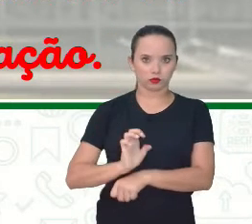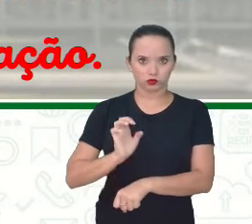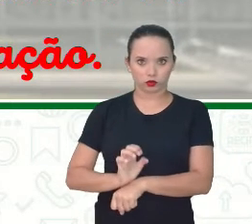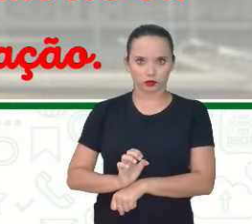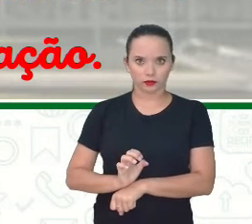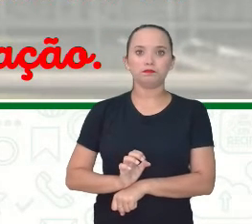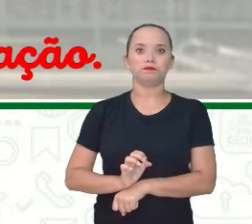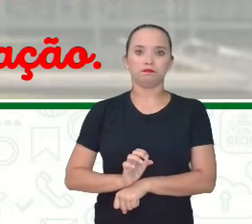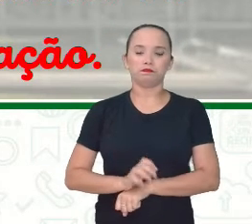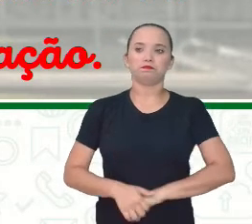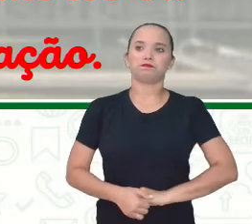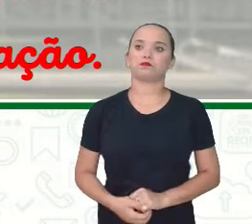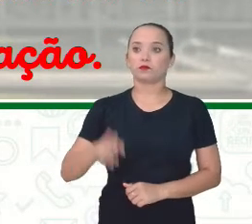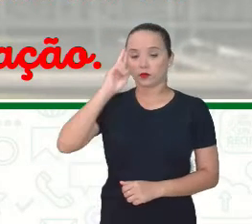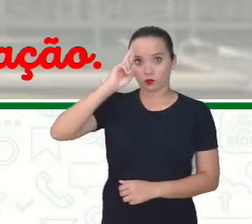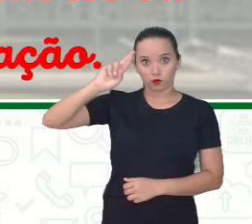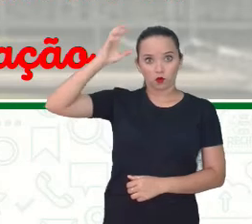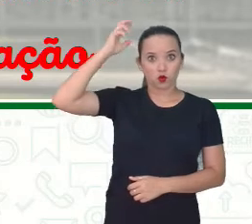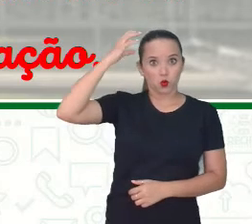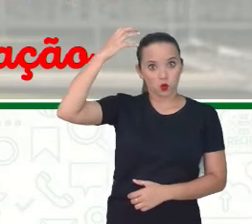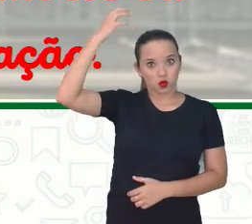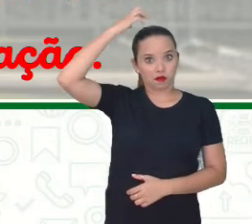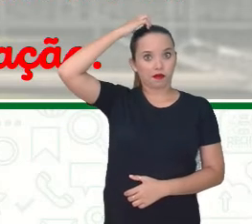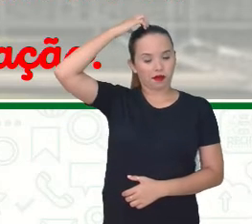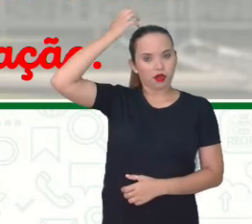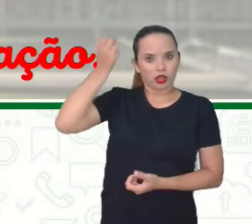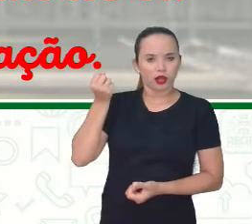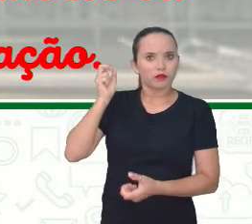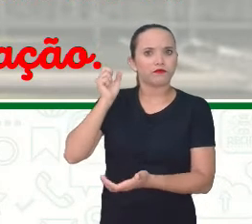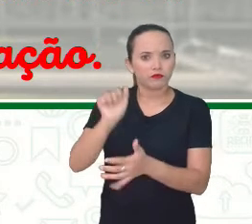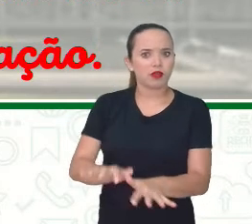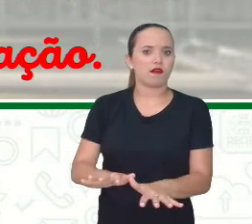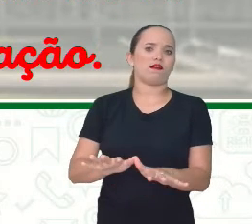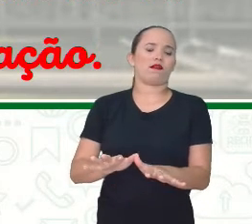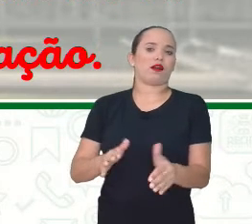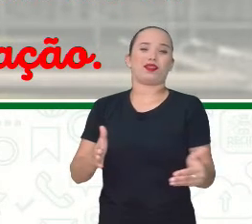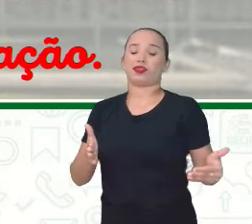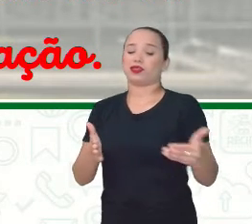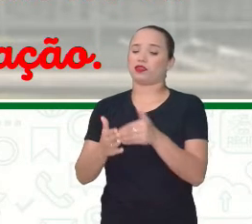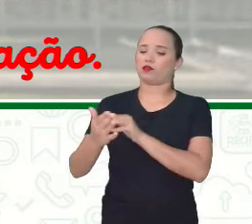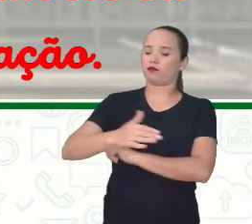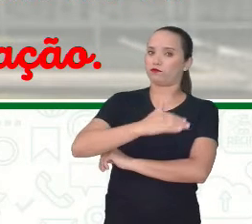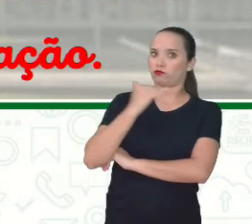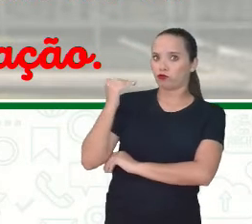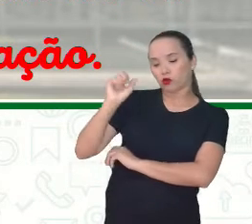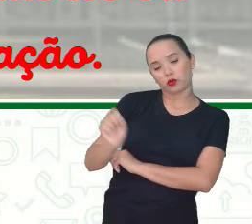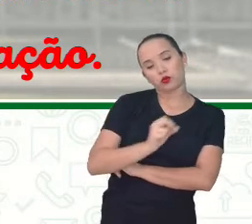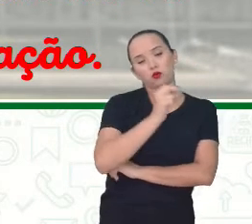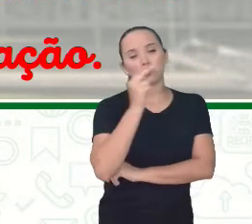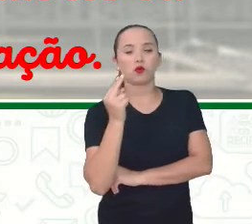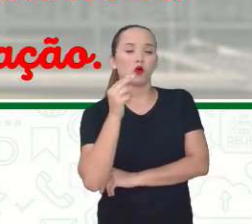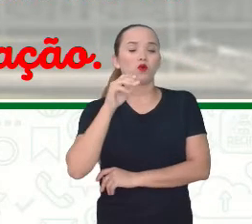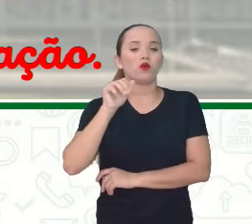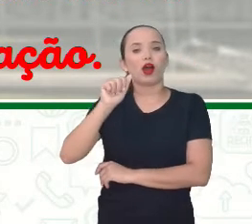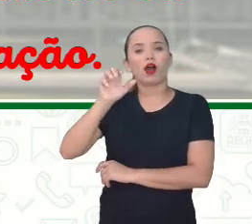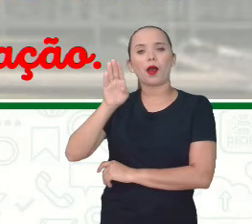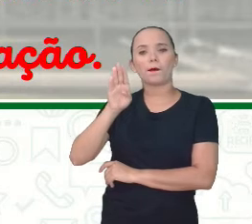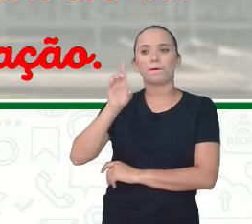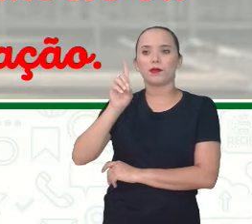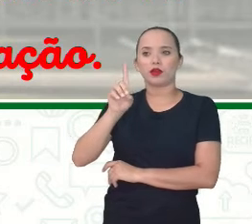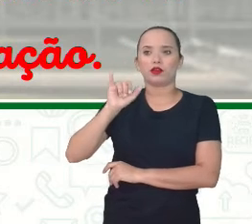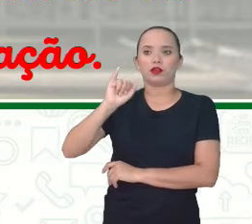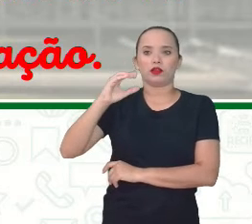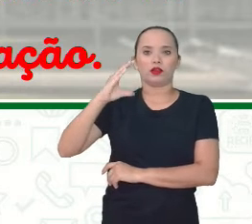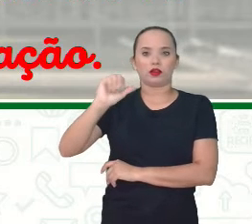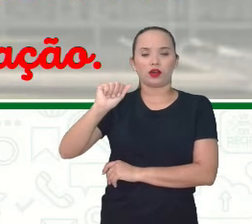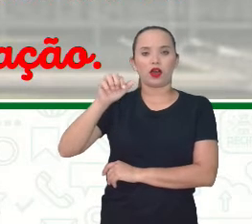o rei, aqui ele se mantém num cargo, né, até a sua morte ou abdicação. O que seria abdicação? É quando